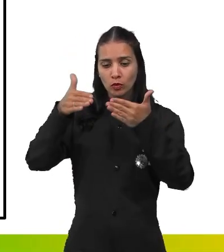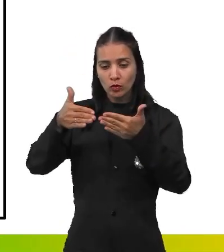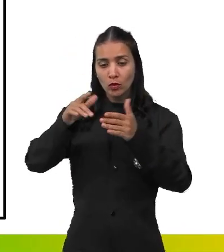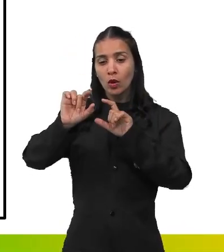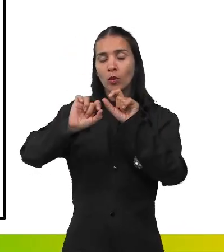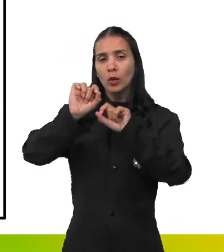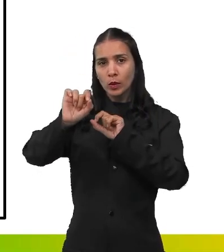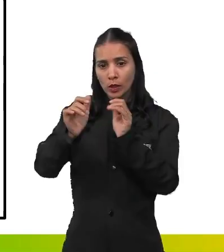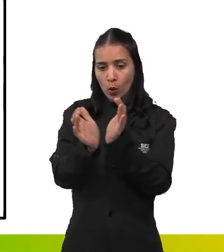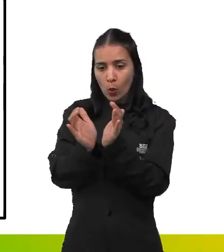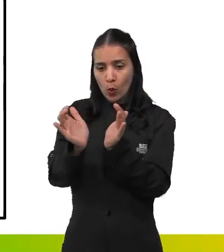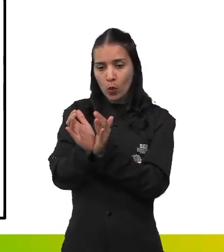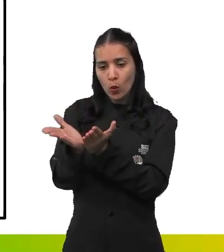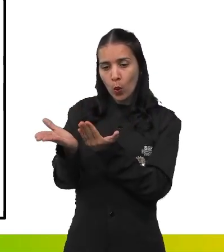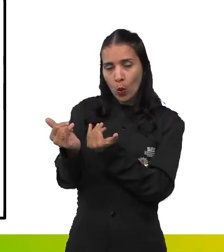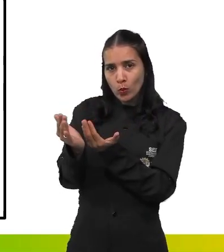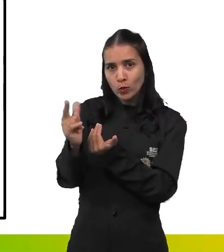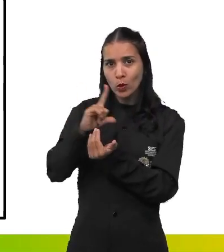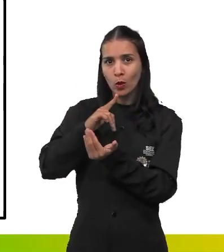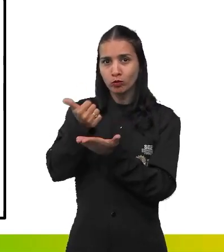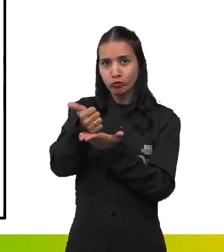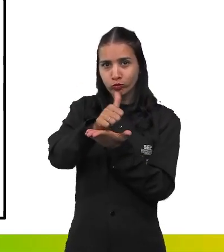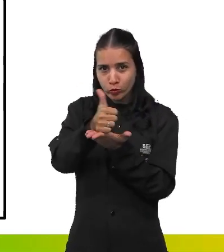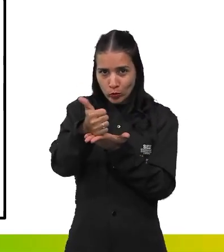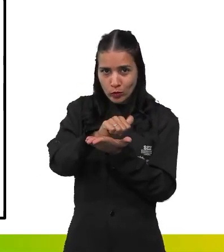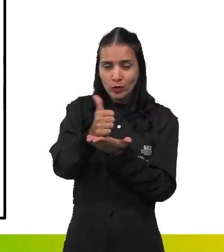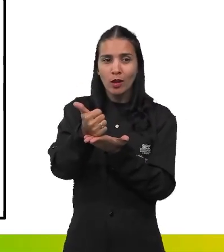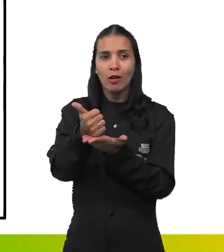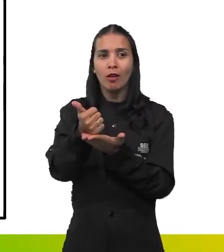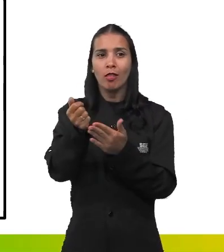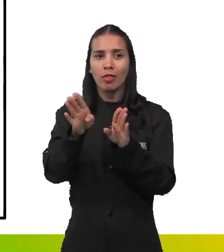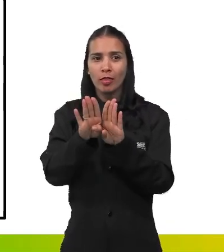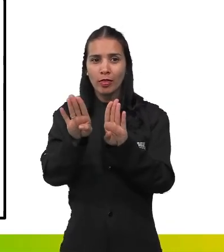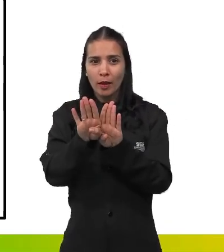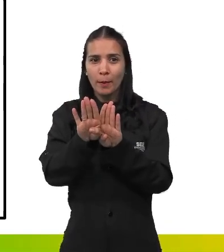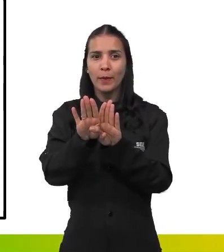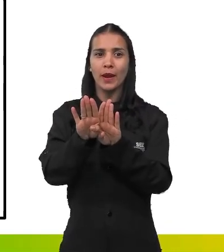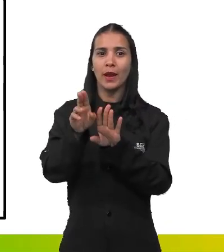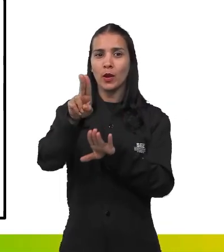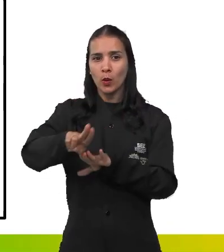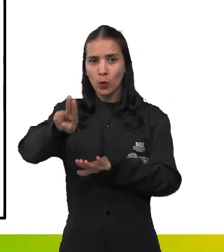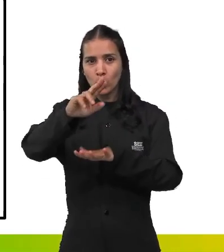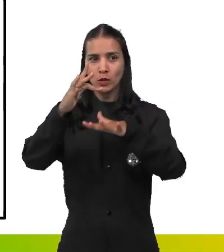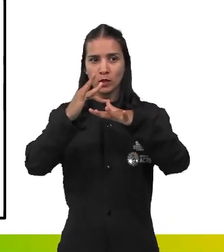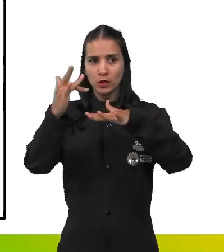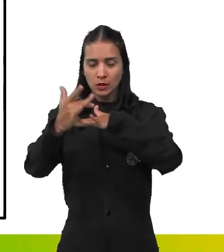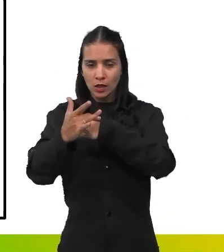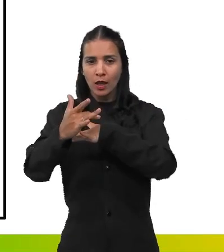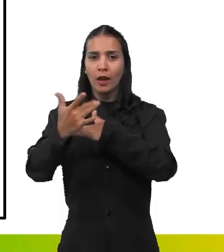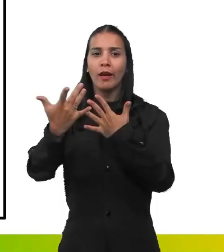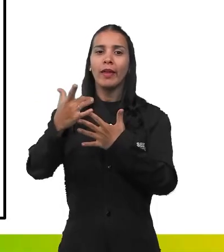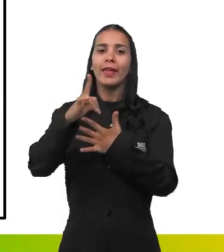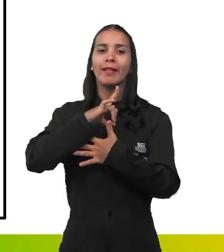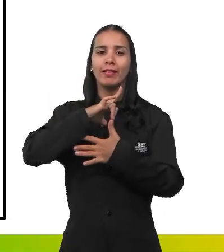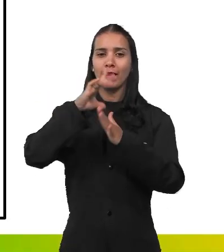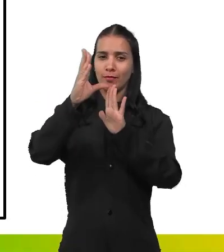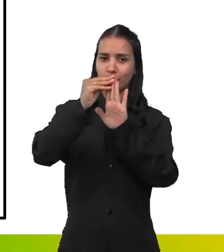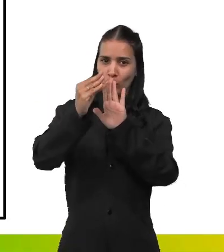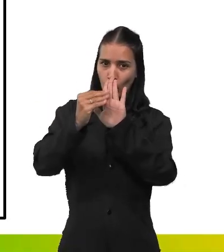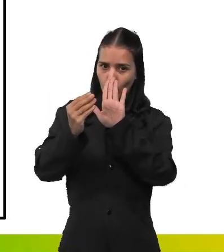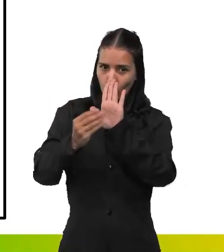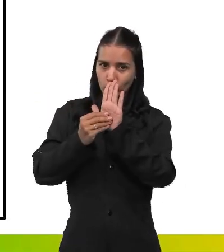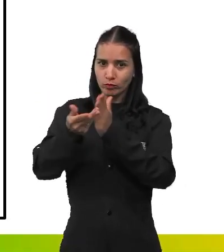redes sociais e conteúdo interativo. Então, lembrando aqui que esse público, né, esse público